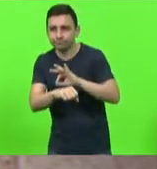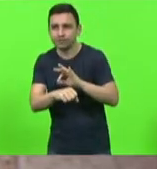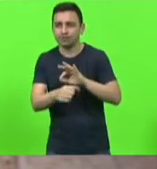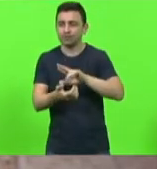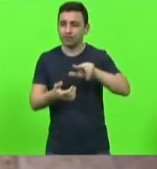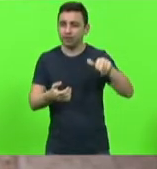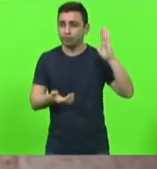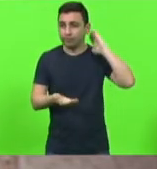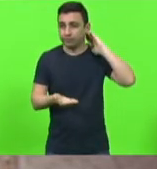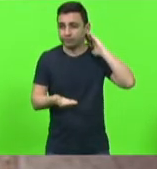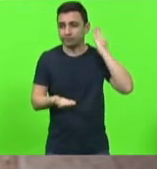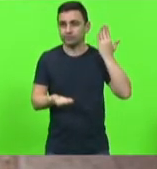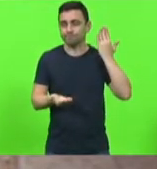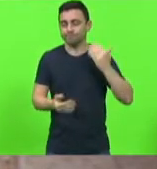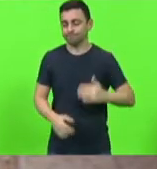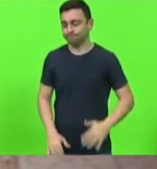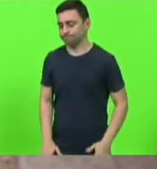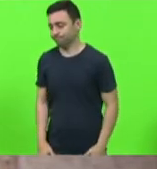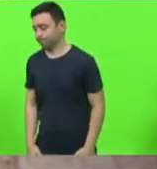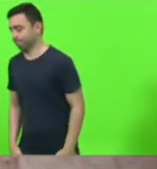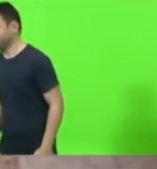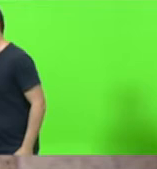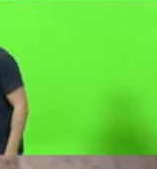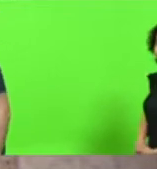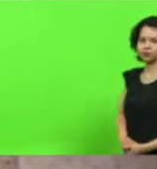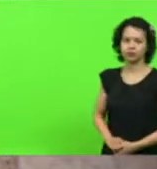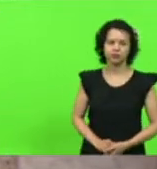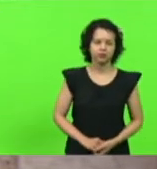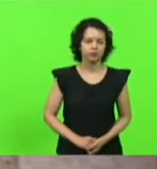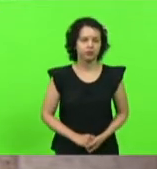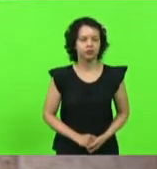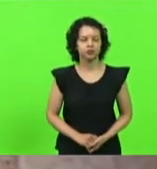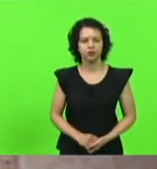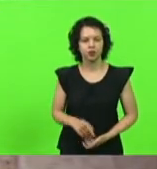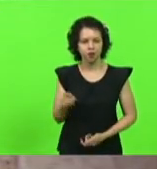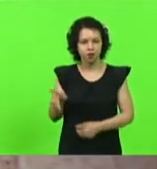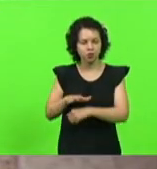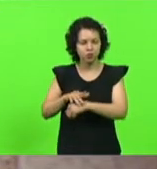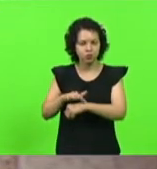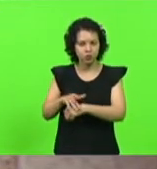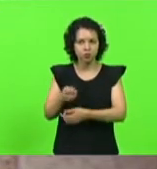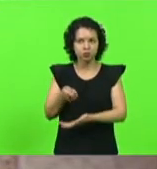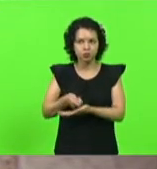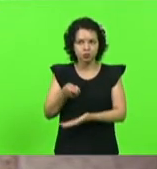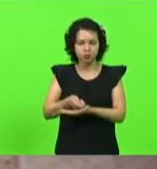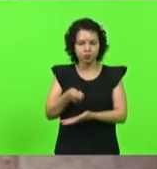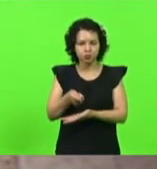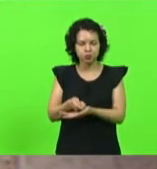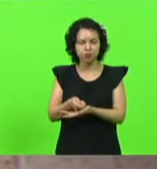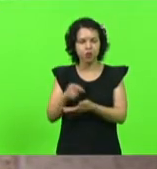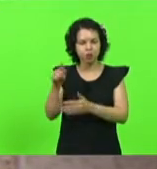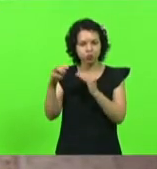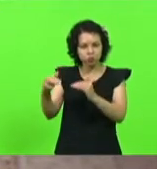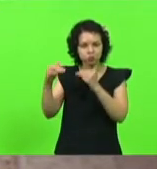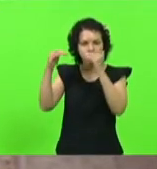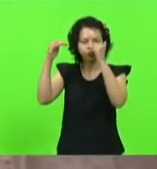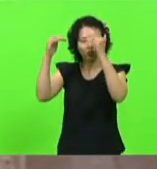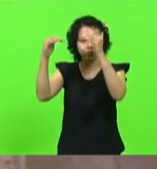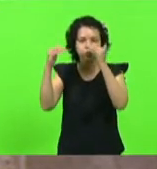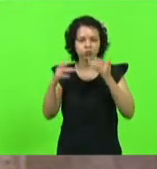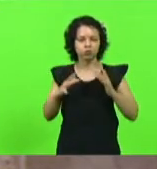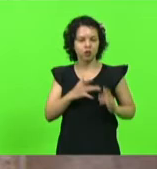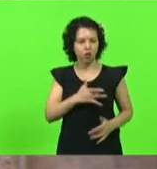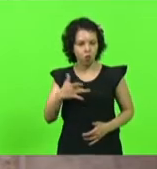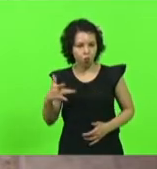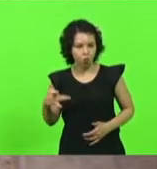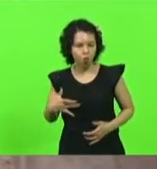meningites. Algumas dessas doenças é obrigatório que a autoridade sanitária vá até o